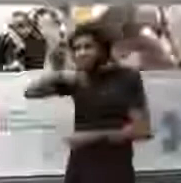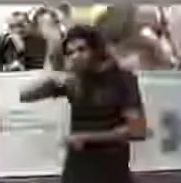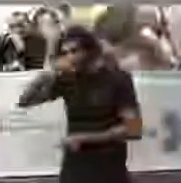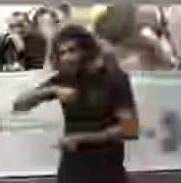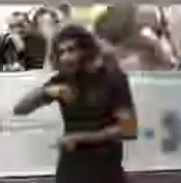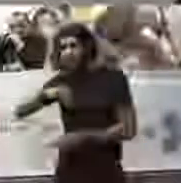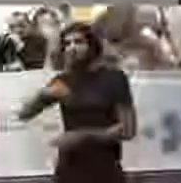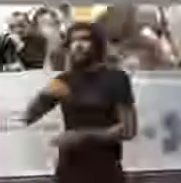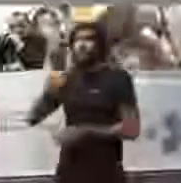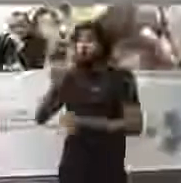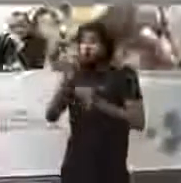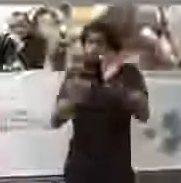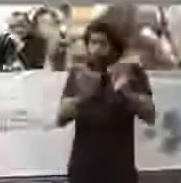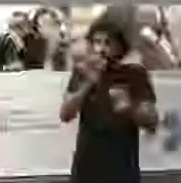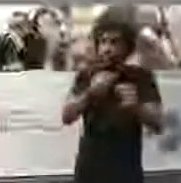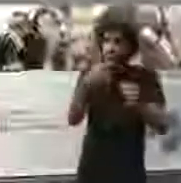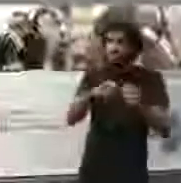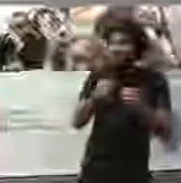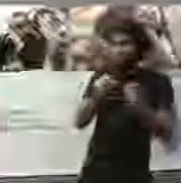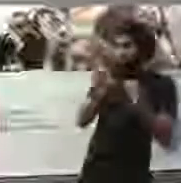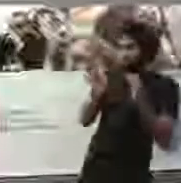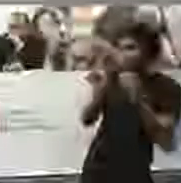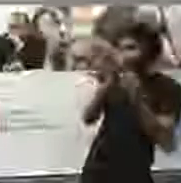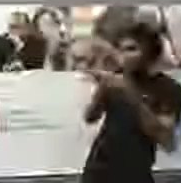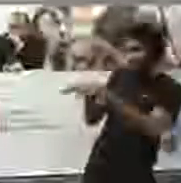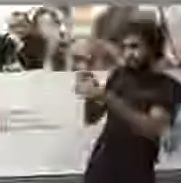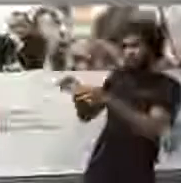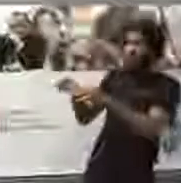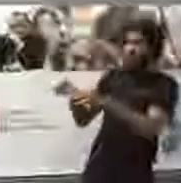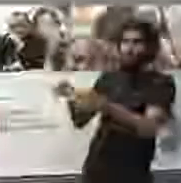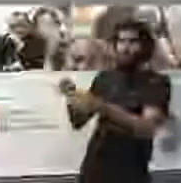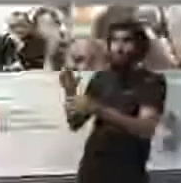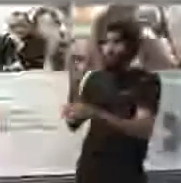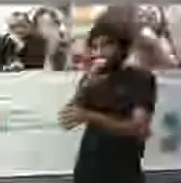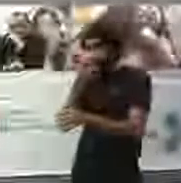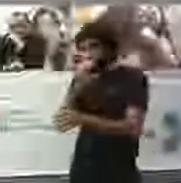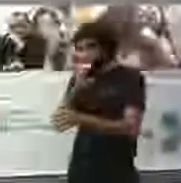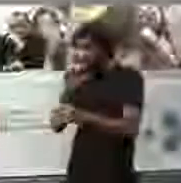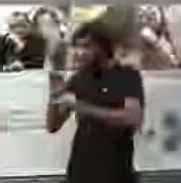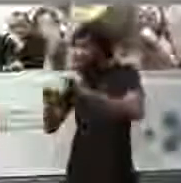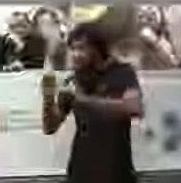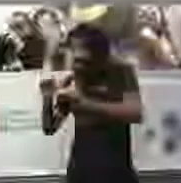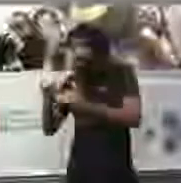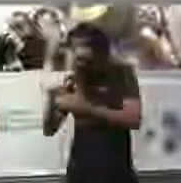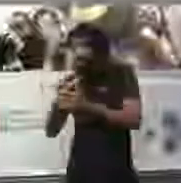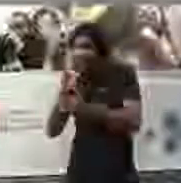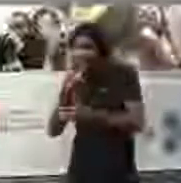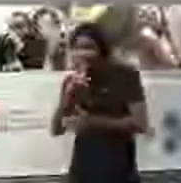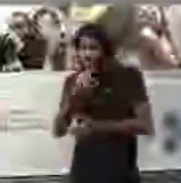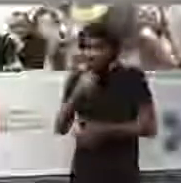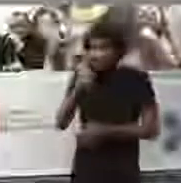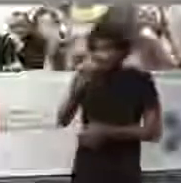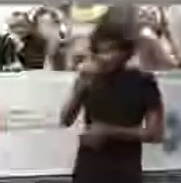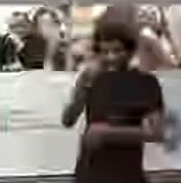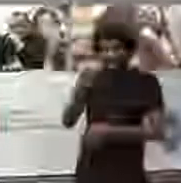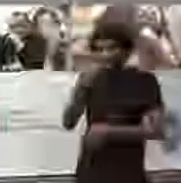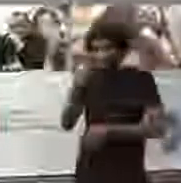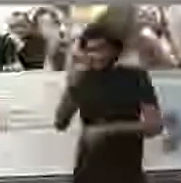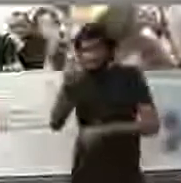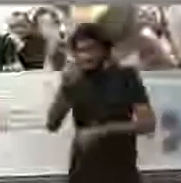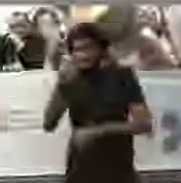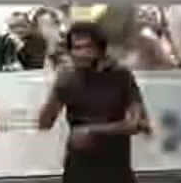vai ter repercussão gigante sobre o país só que vai demorar 10 15 20 anos a saúde se demorar